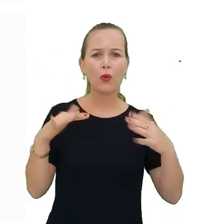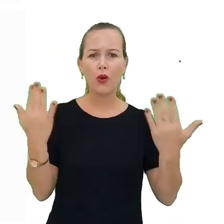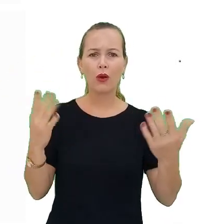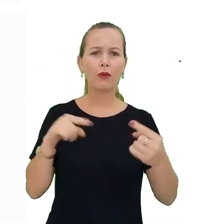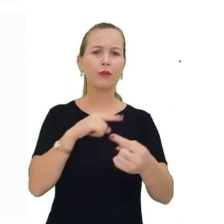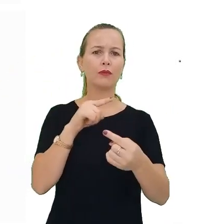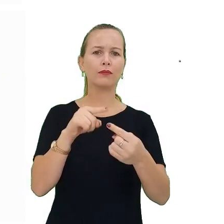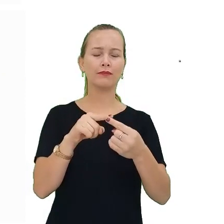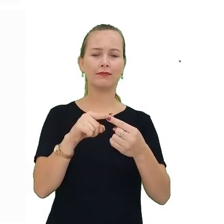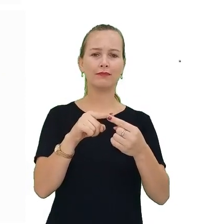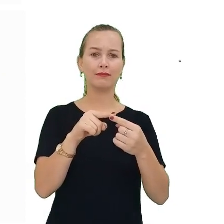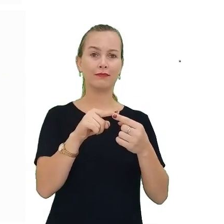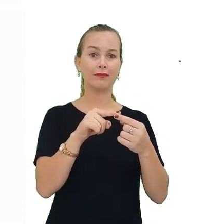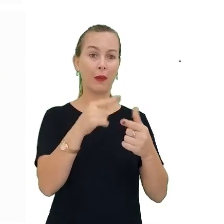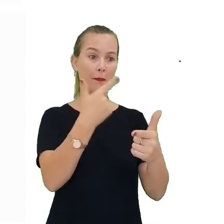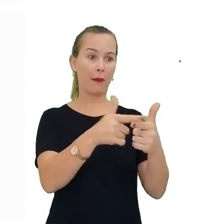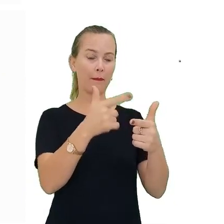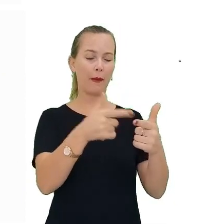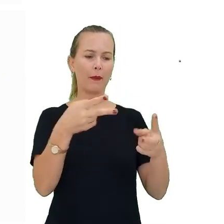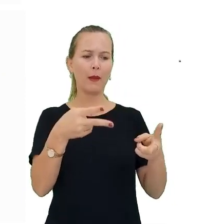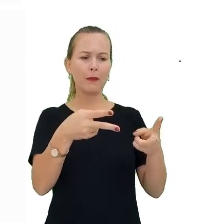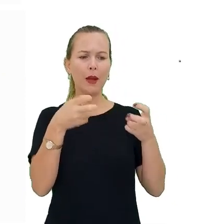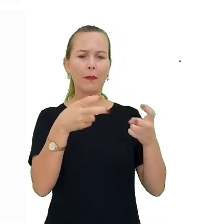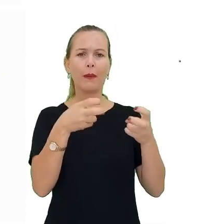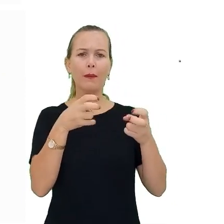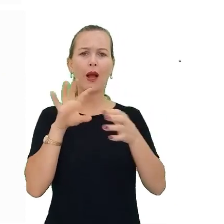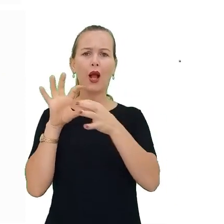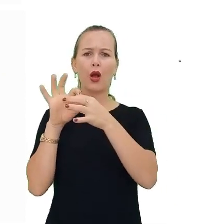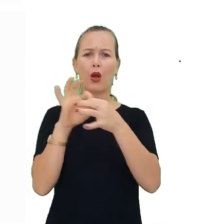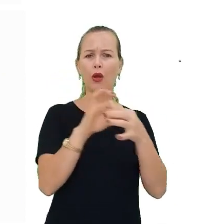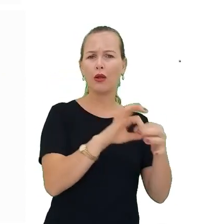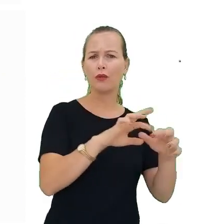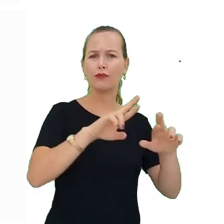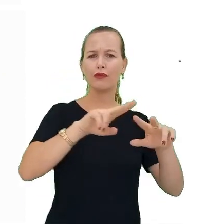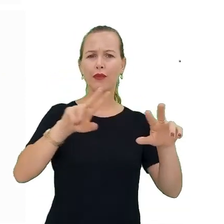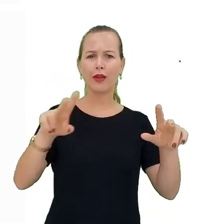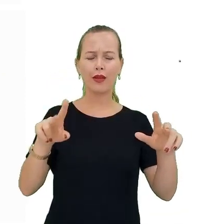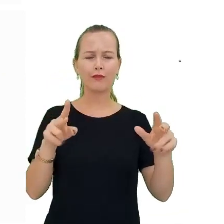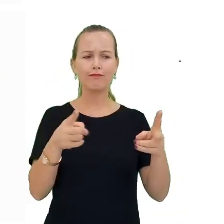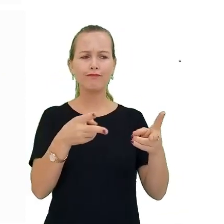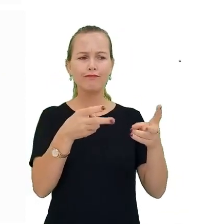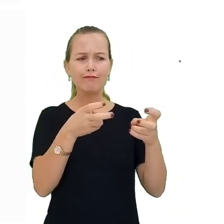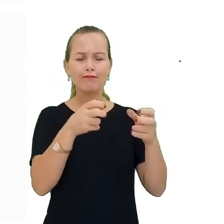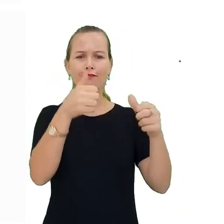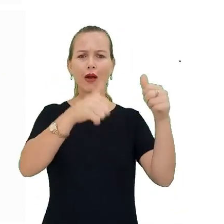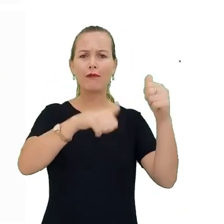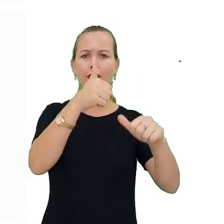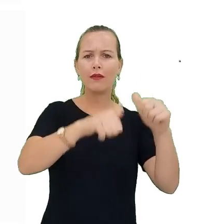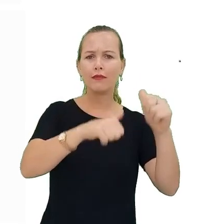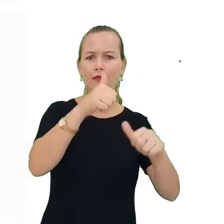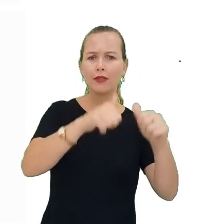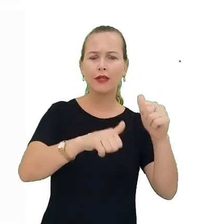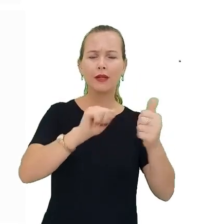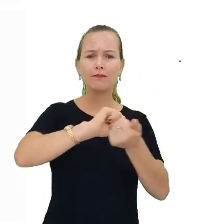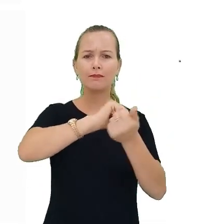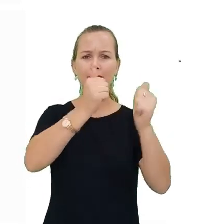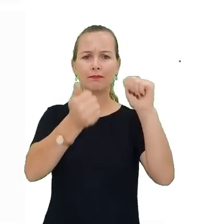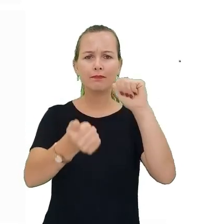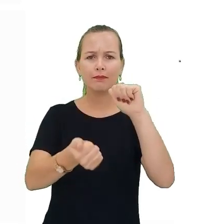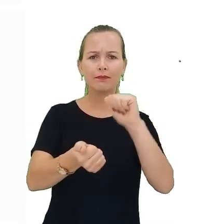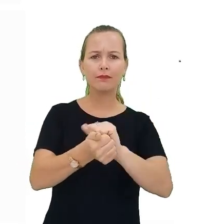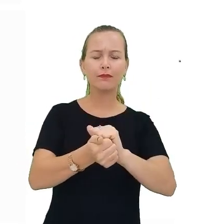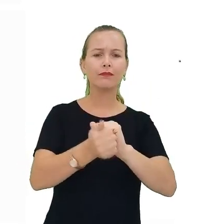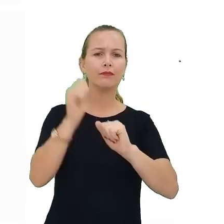Observar os problemas matemáticos propostos em diversos contextos, analisando a plausibilidade dos resultados e